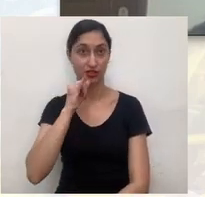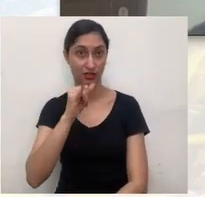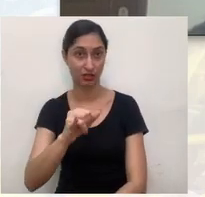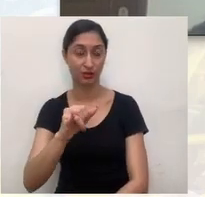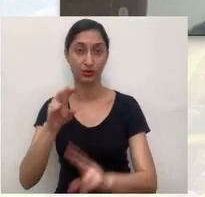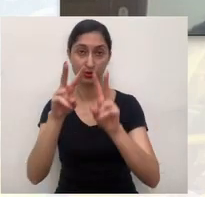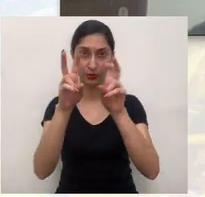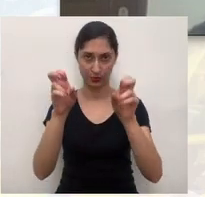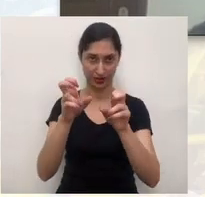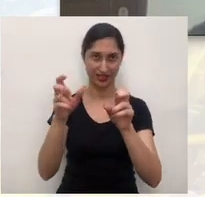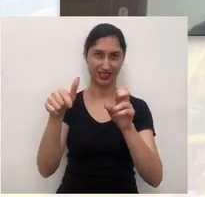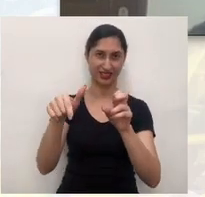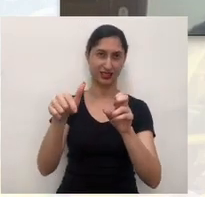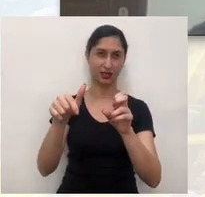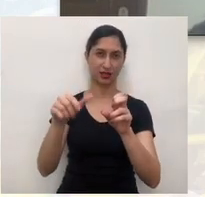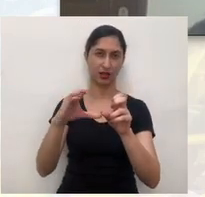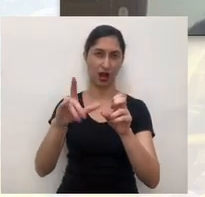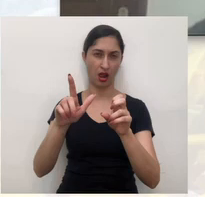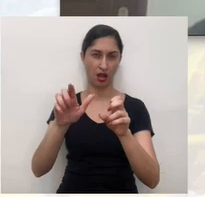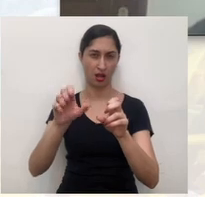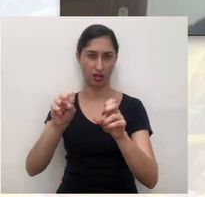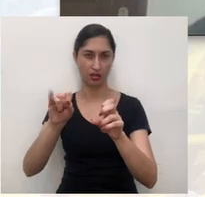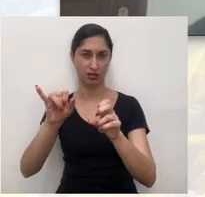classificação, essa questão mais